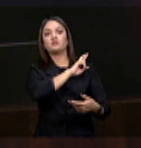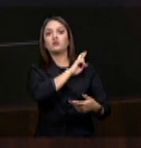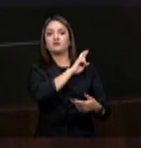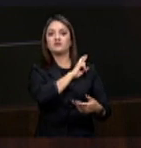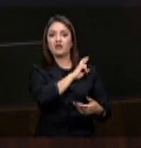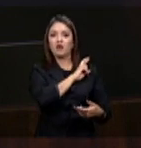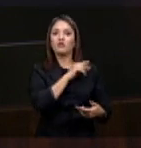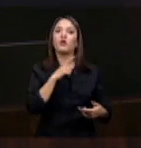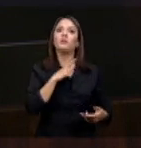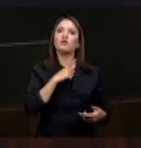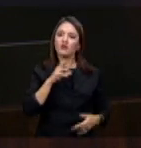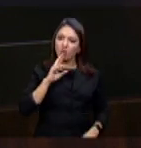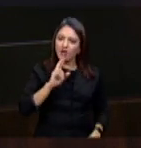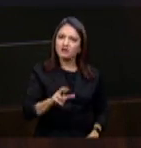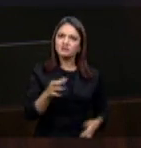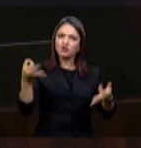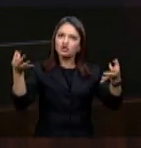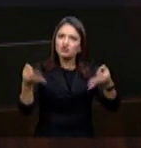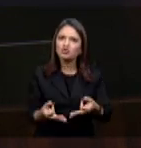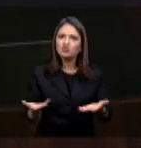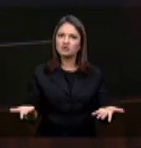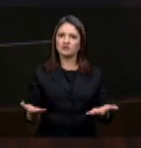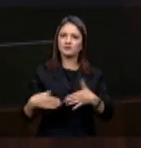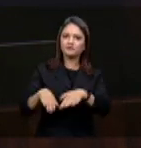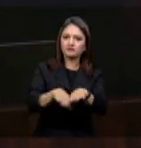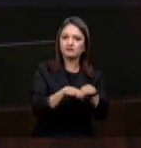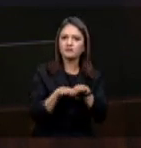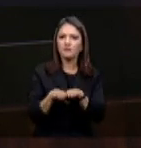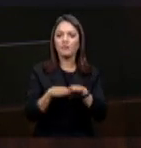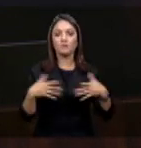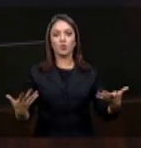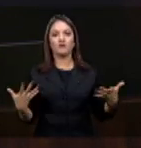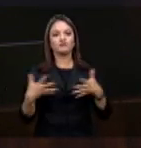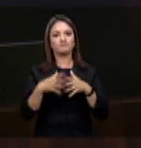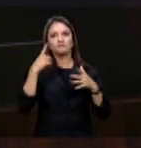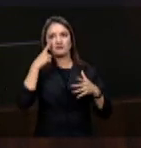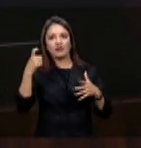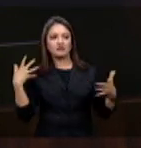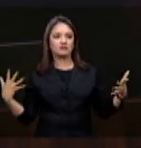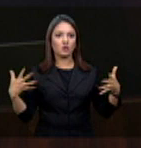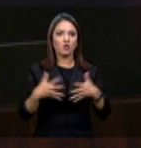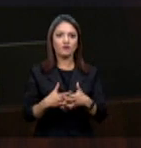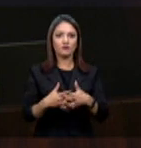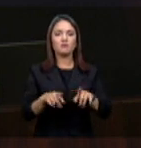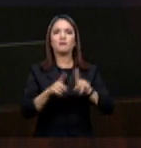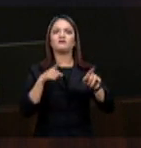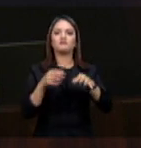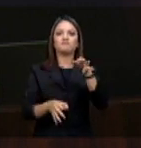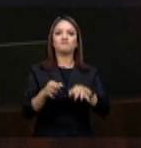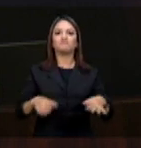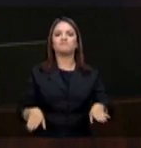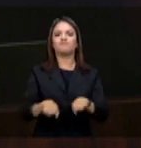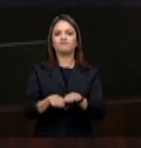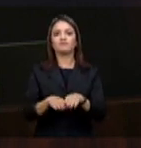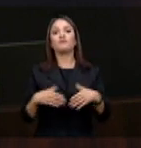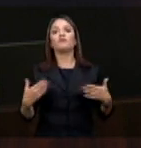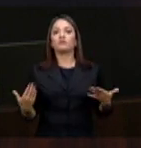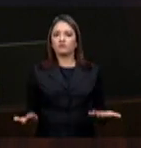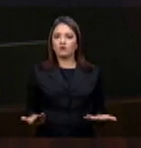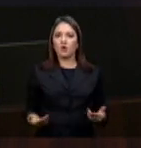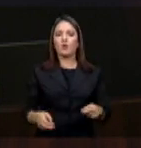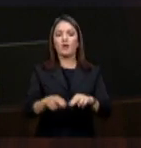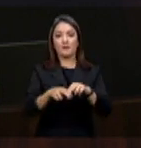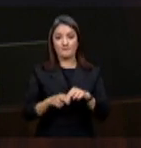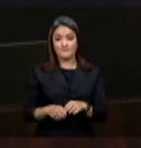resposta justa há um conflito de interesses de acordo com o direito vigente teu é por